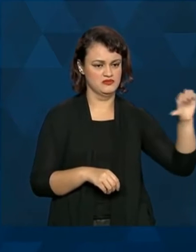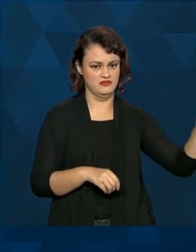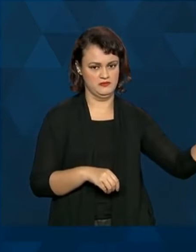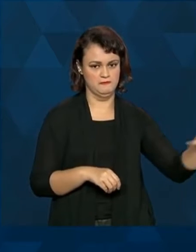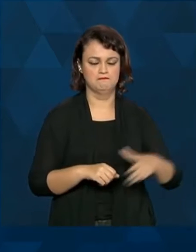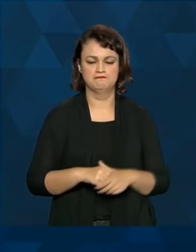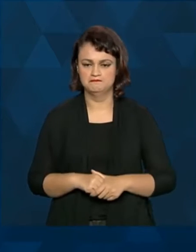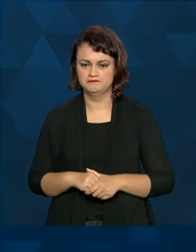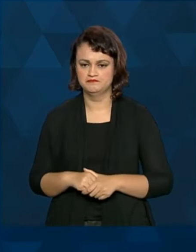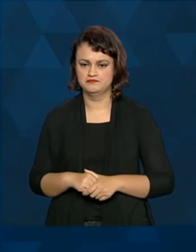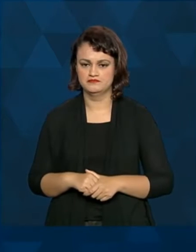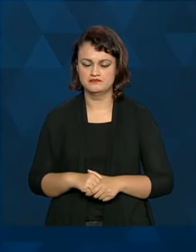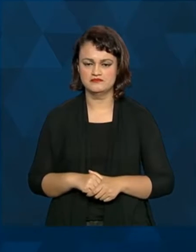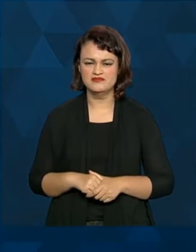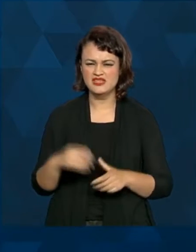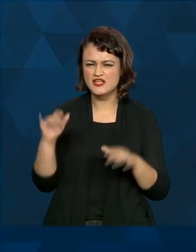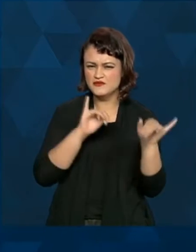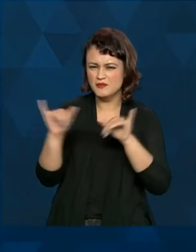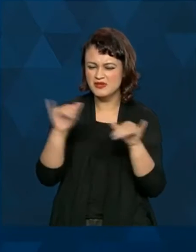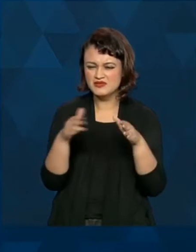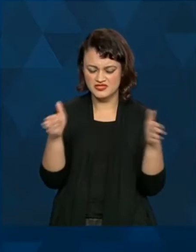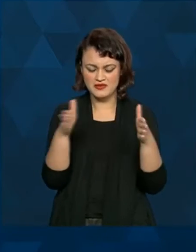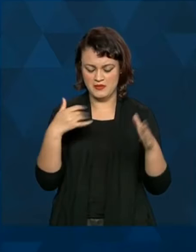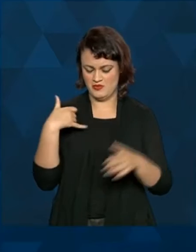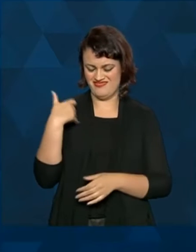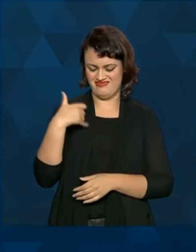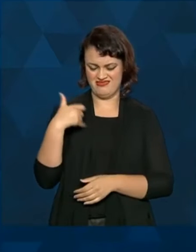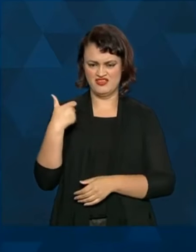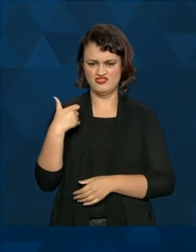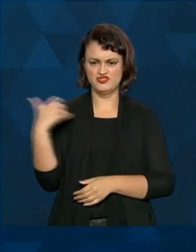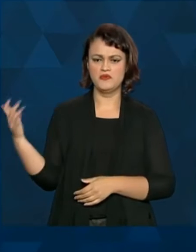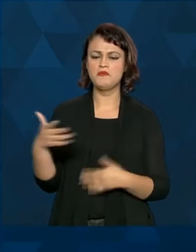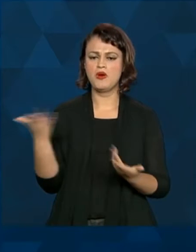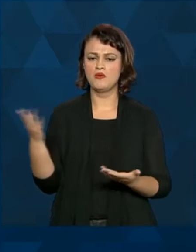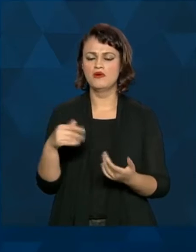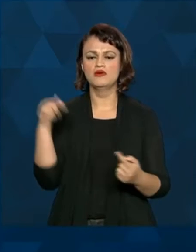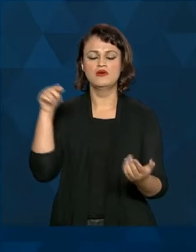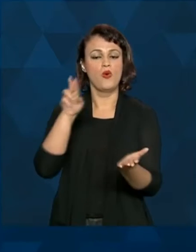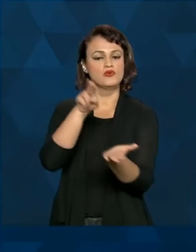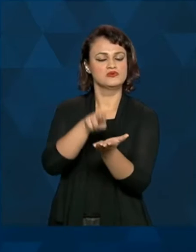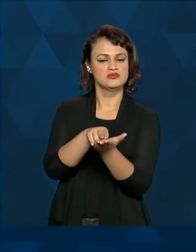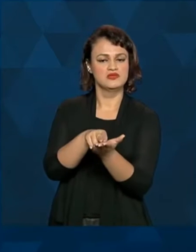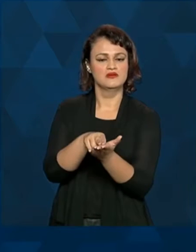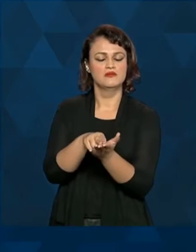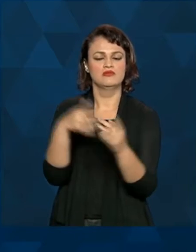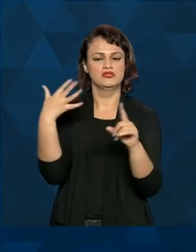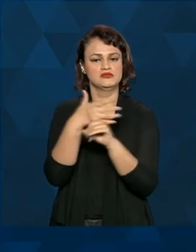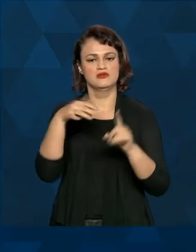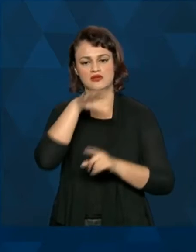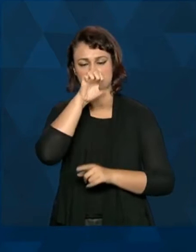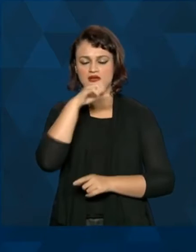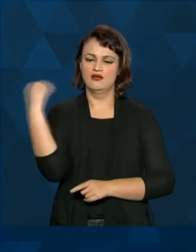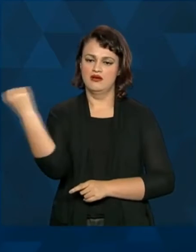44.899. Quando a gente abre esse dado por faixa etária, as hospitalizações por síndrome respiratória